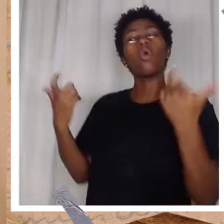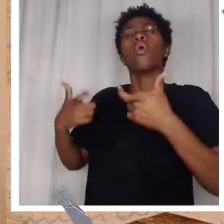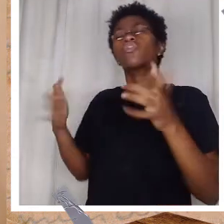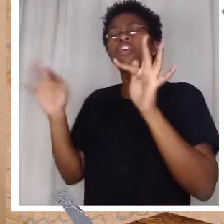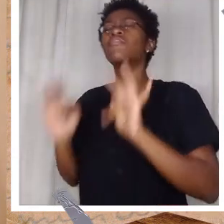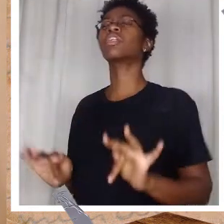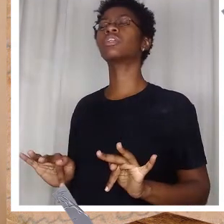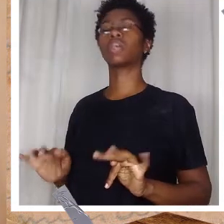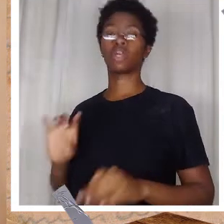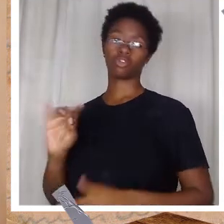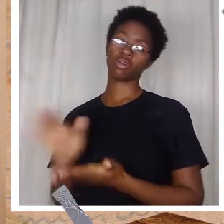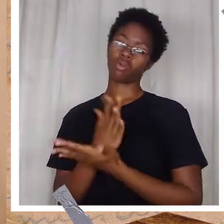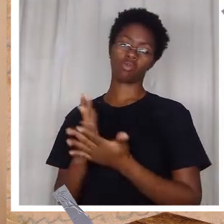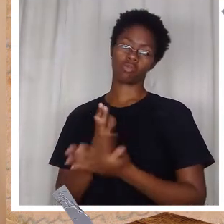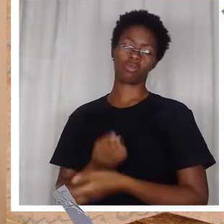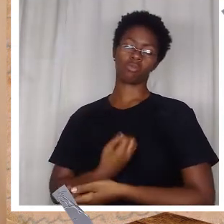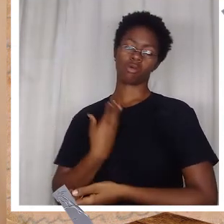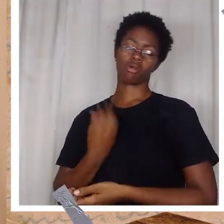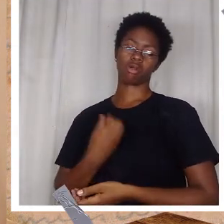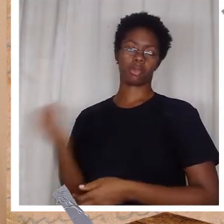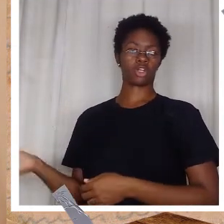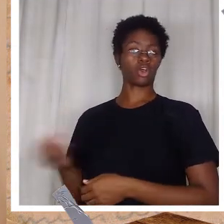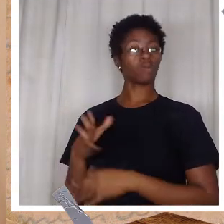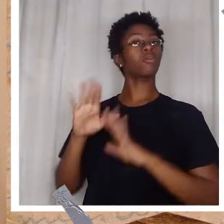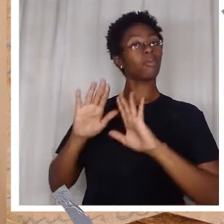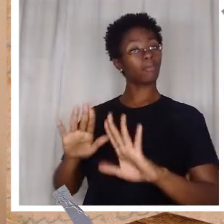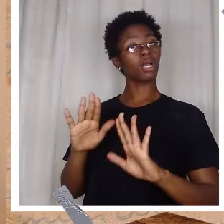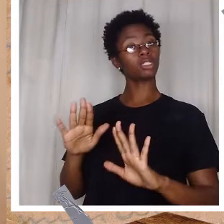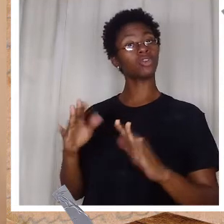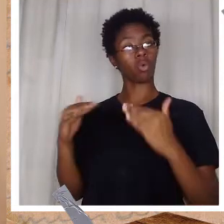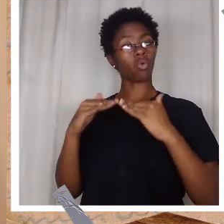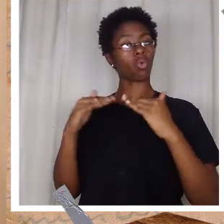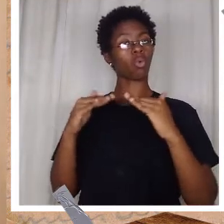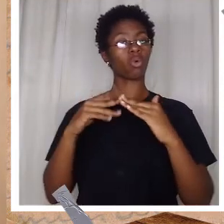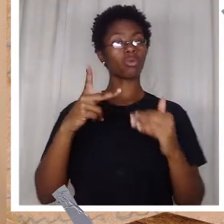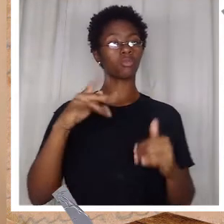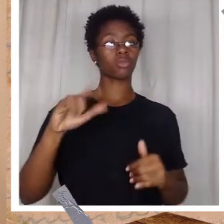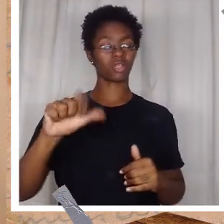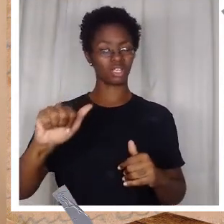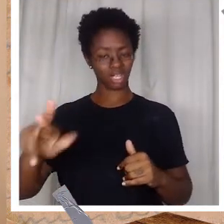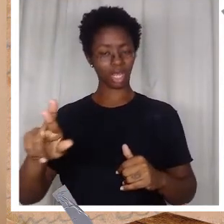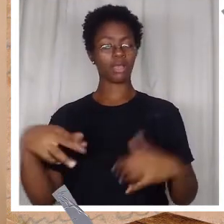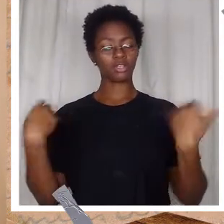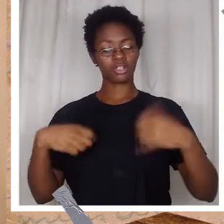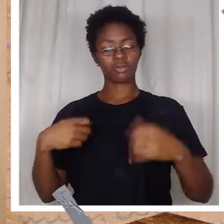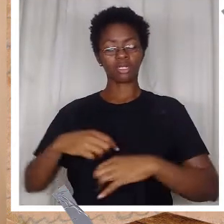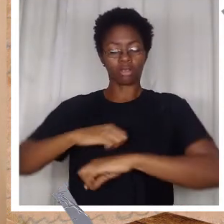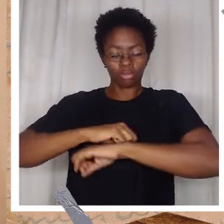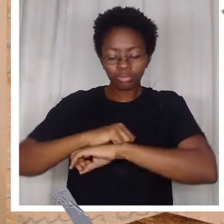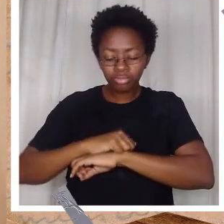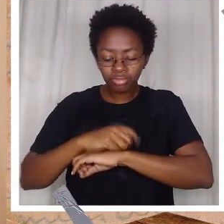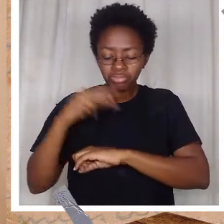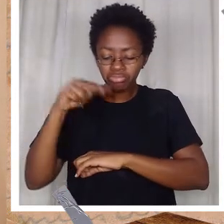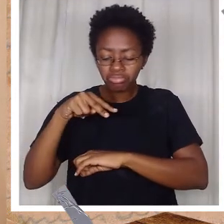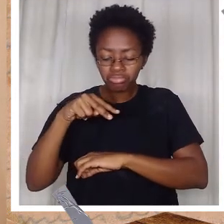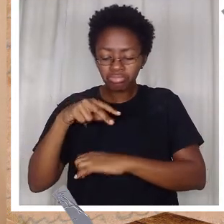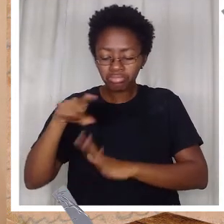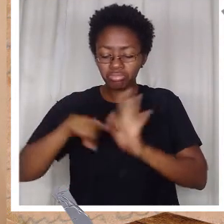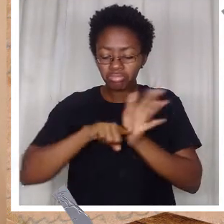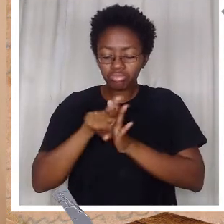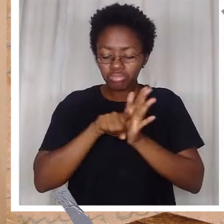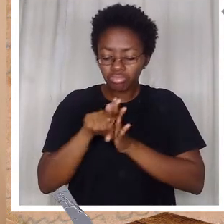só alguns poemas inéditos. Então, se nós, concordo com o Pilar, nos debruçarmos sobre Carolina, nós